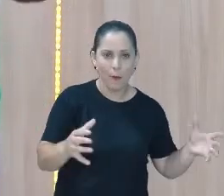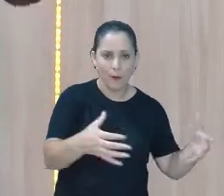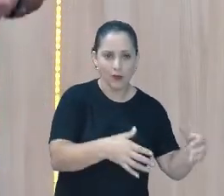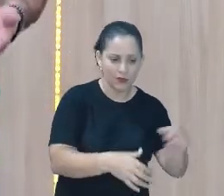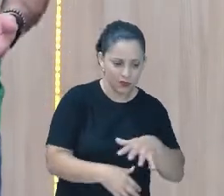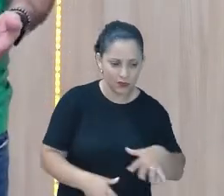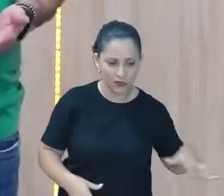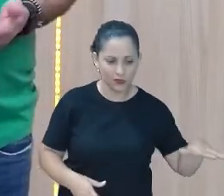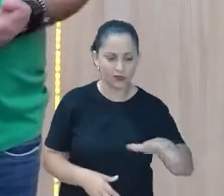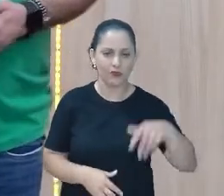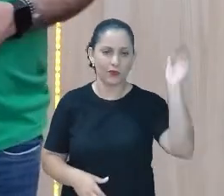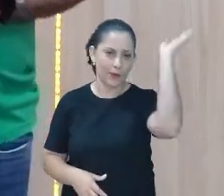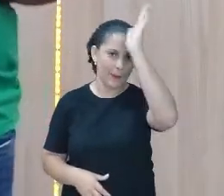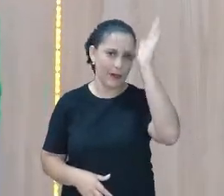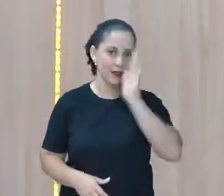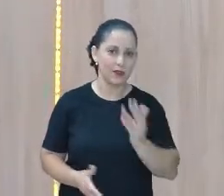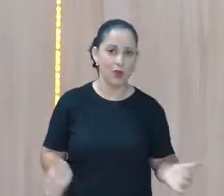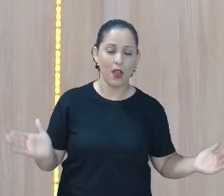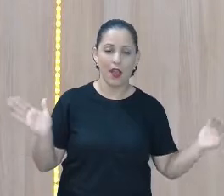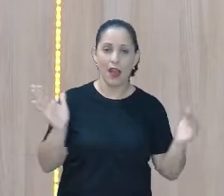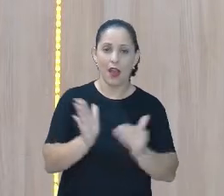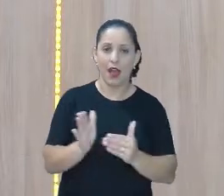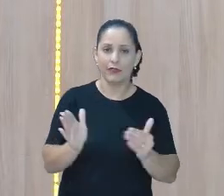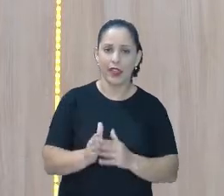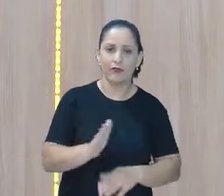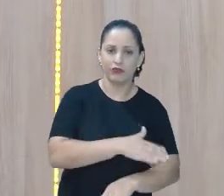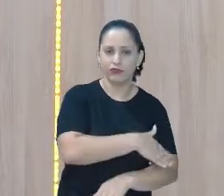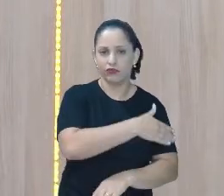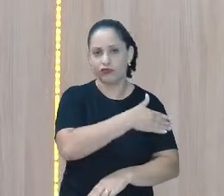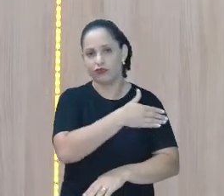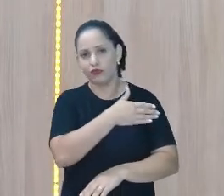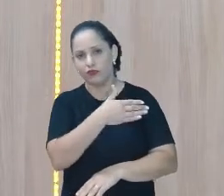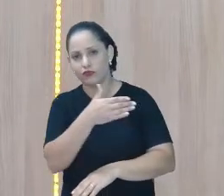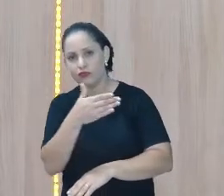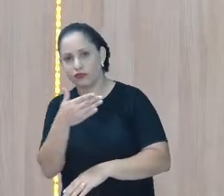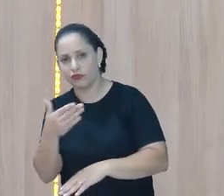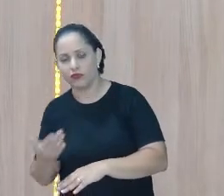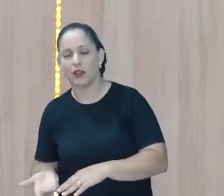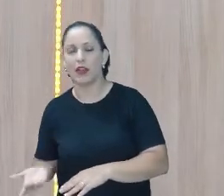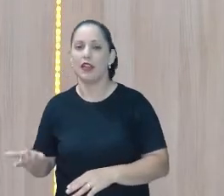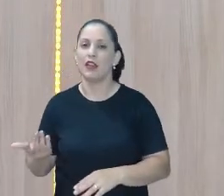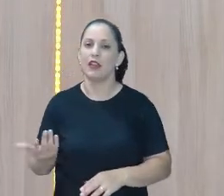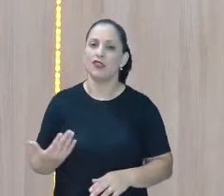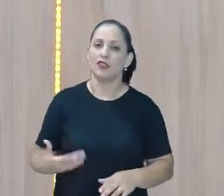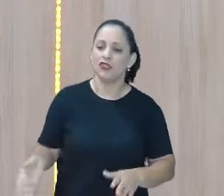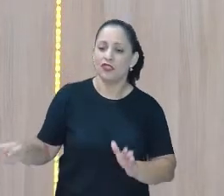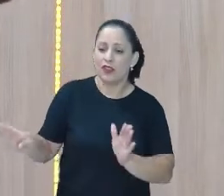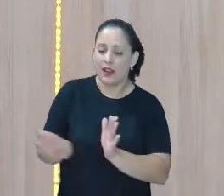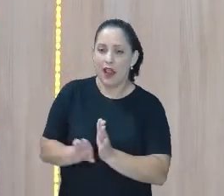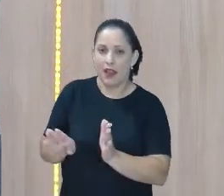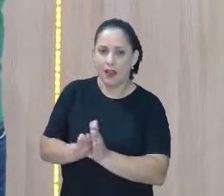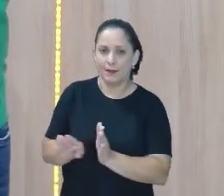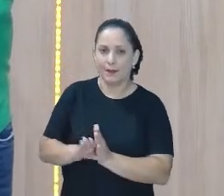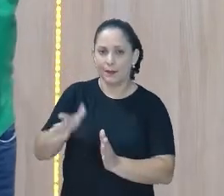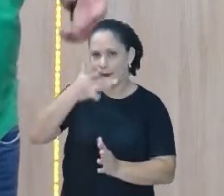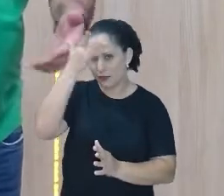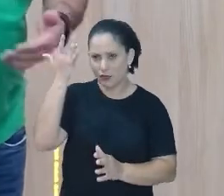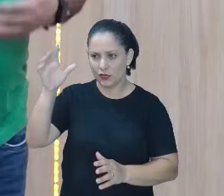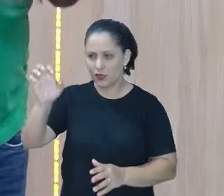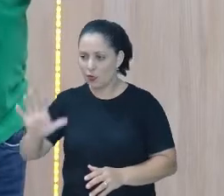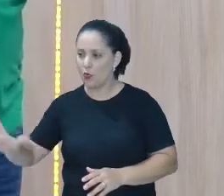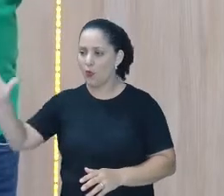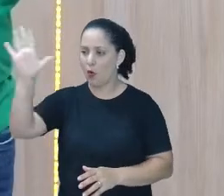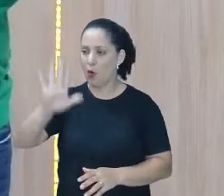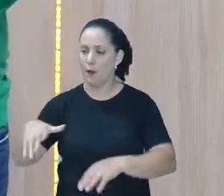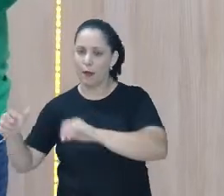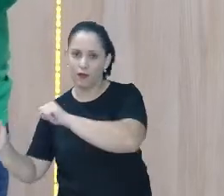da região do Brasil, até o momento em que chegam, né, os colonizadores, né, europeus e vão tomar